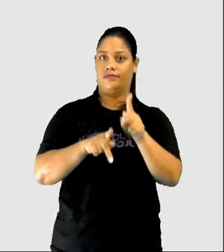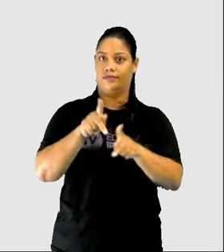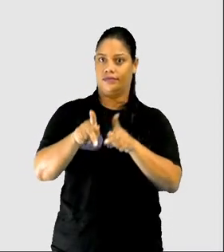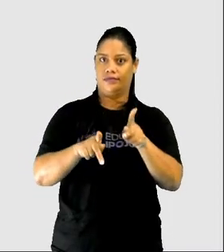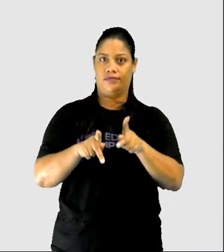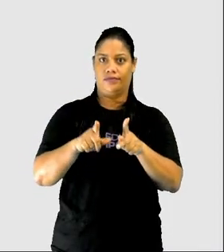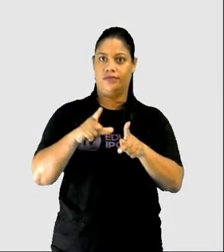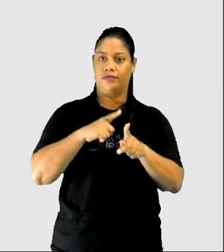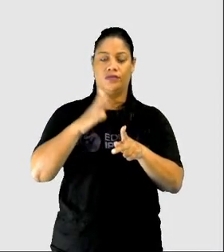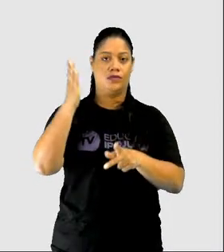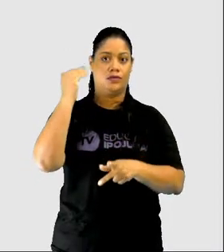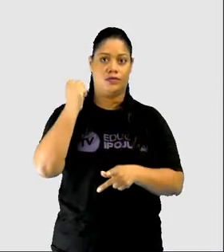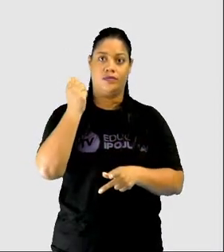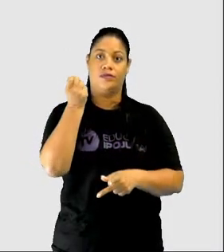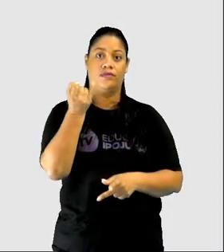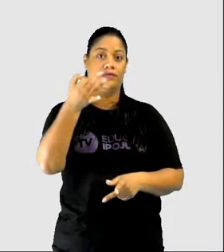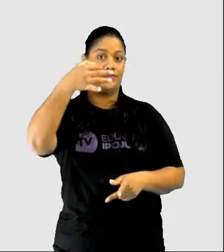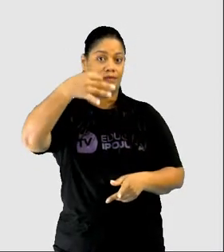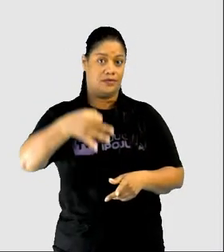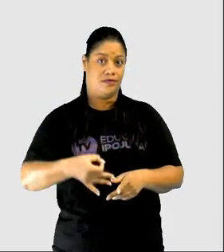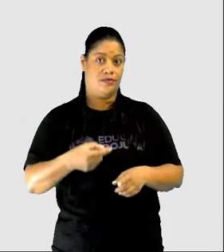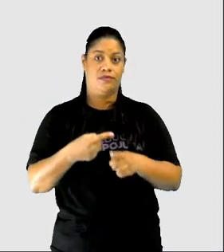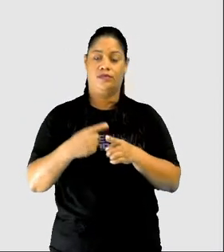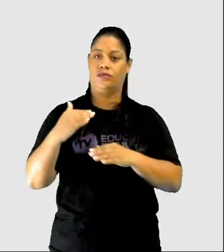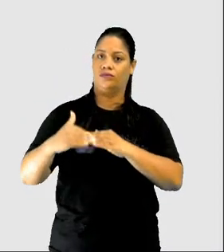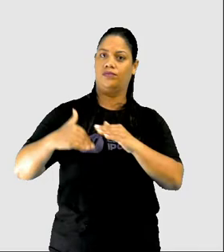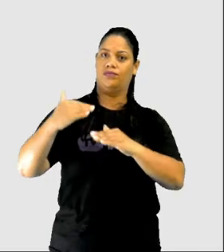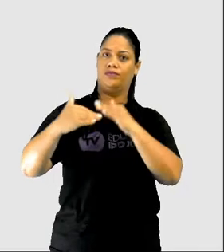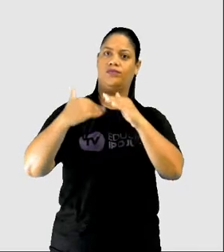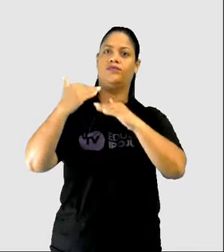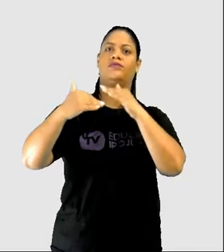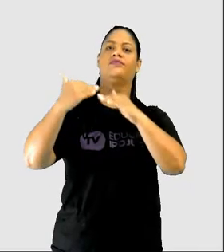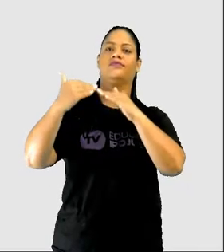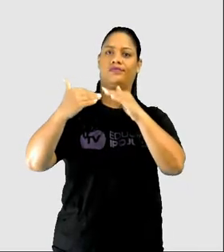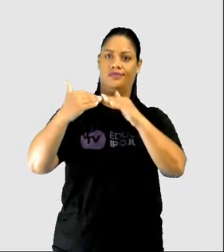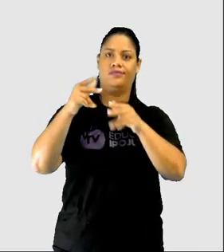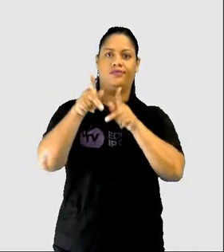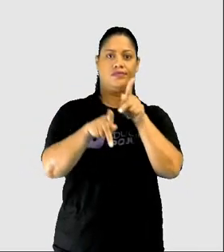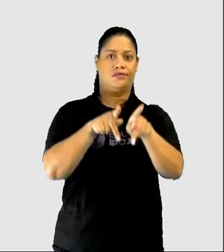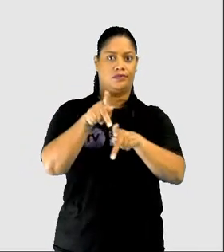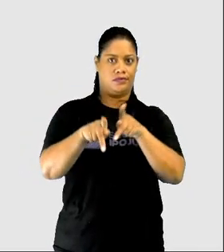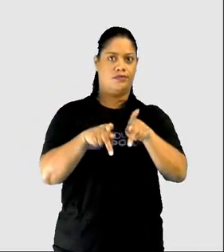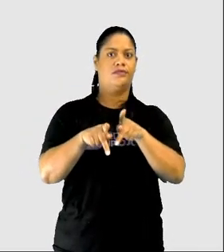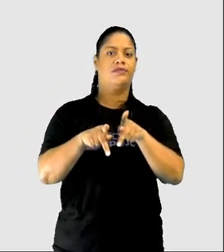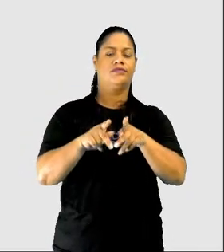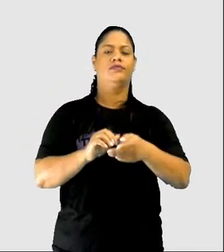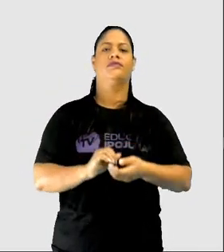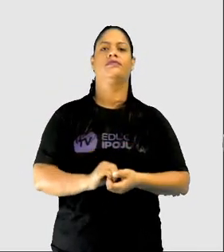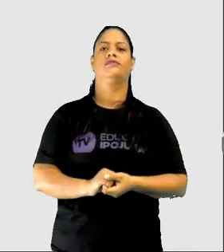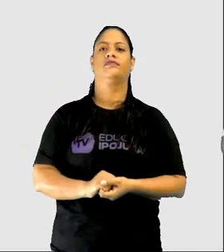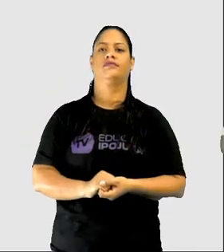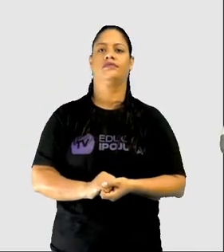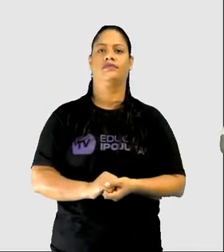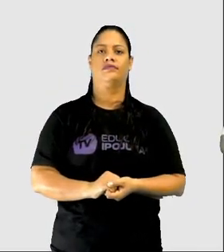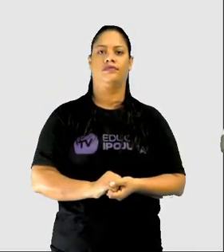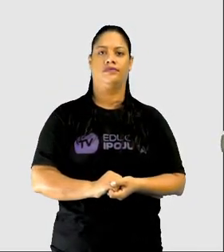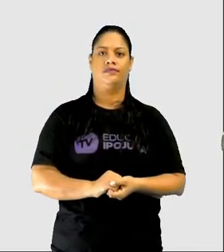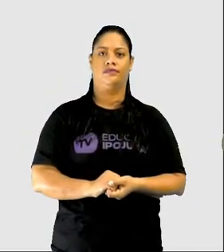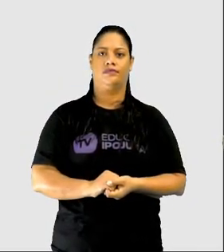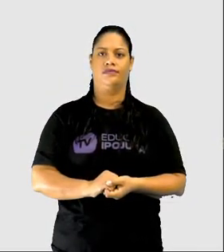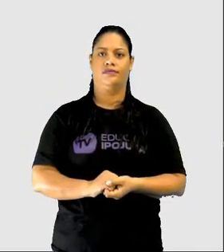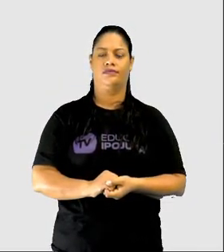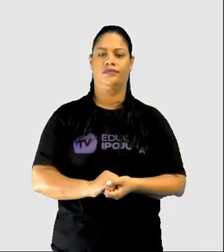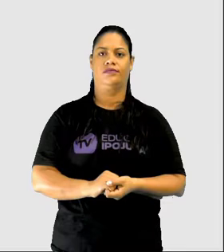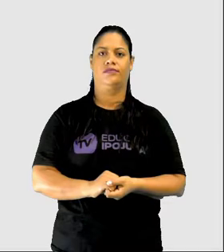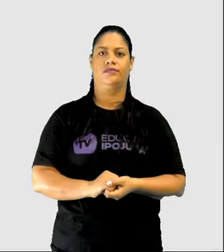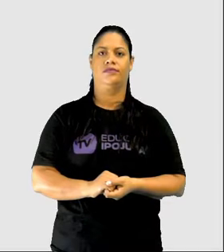tem um controle de natalidade, aí por conta disso, a taxa de crescimento lá é muito alta. E por conta dessa